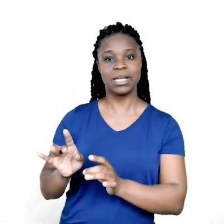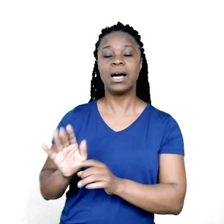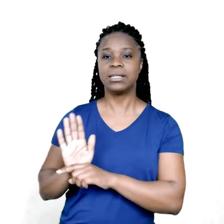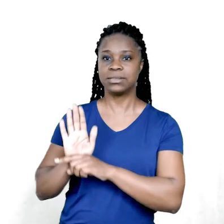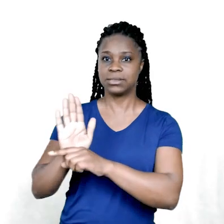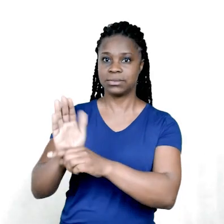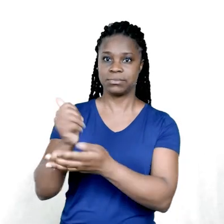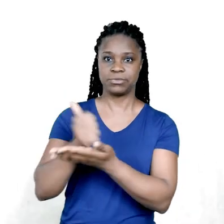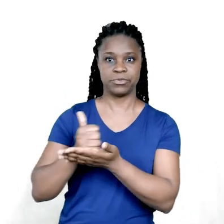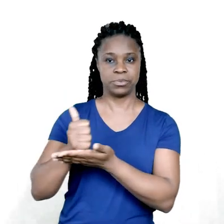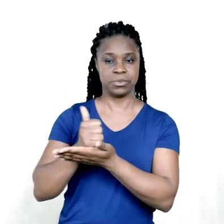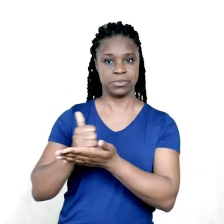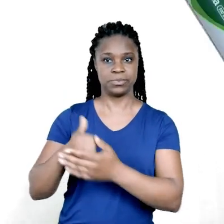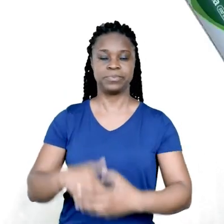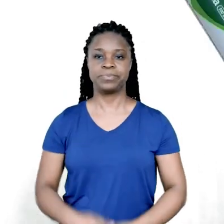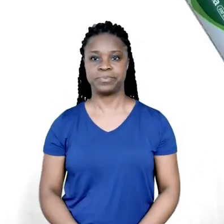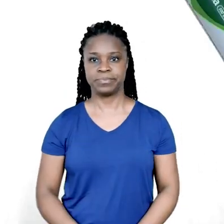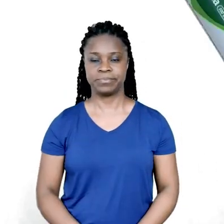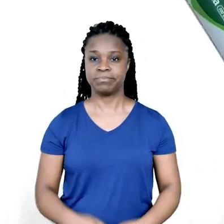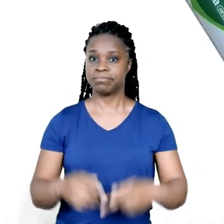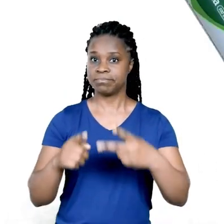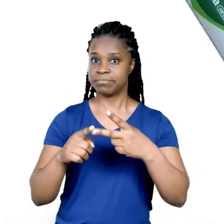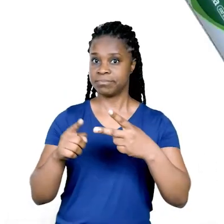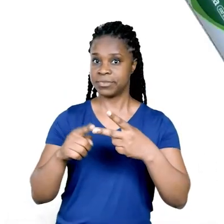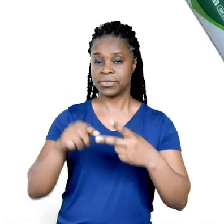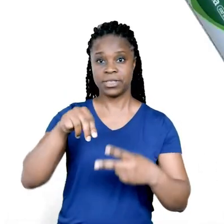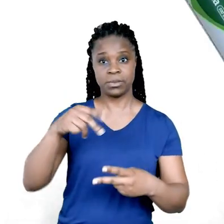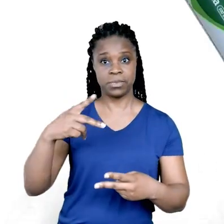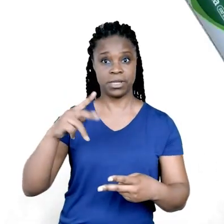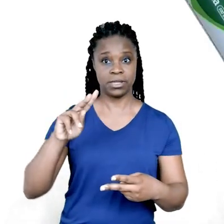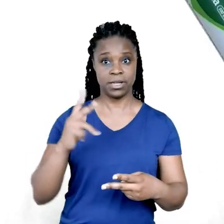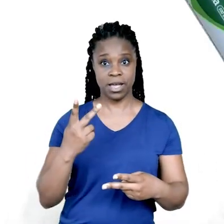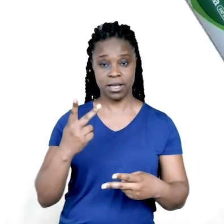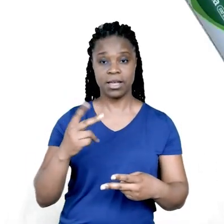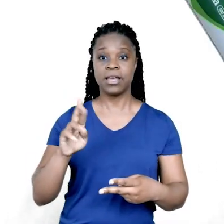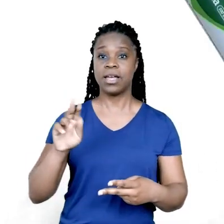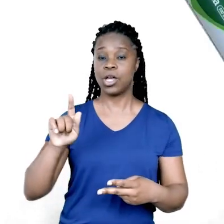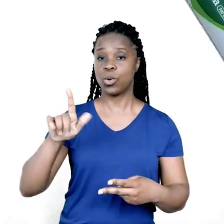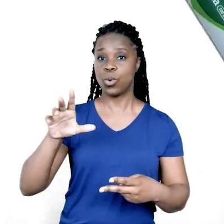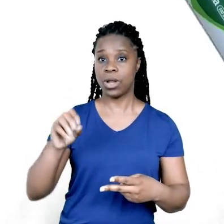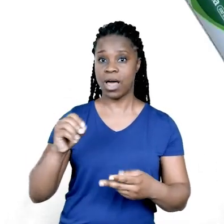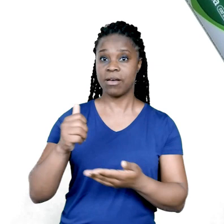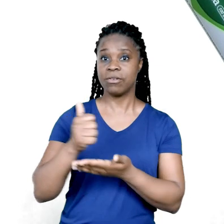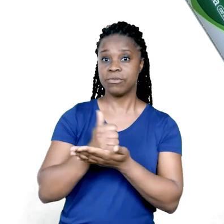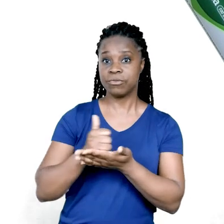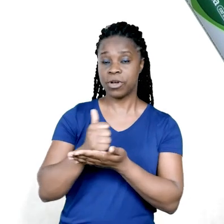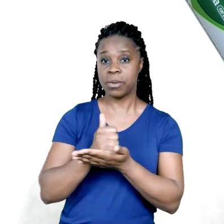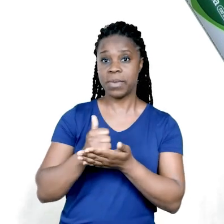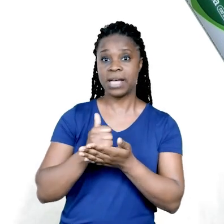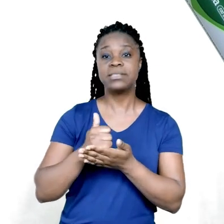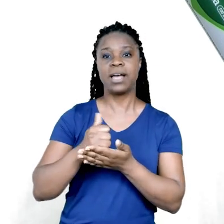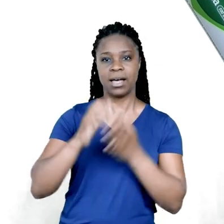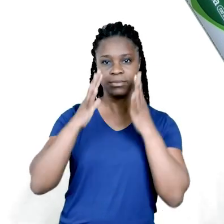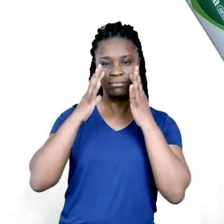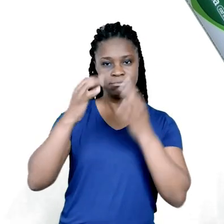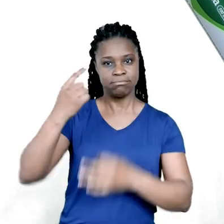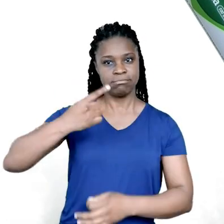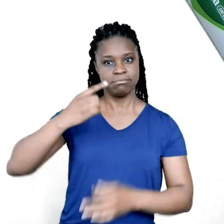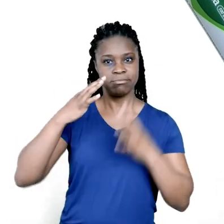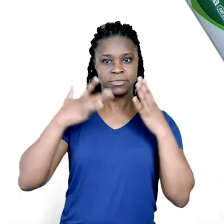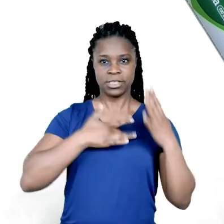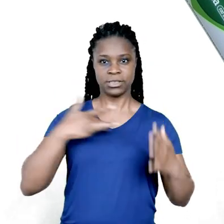assistência farmacêutica e a caneta de NPH irregular nas farmácias da Atenção Primária à